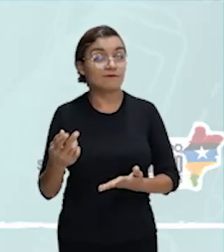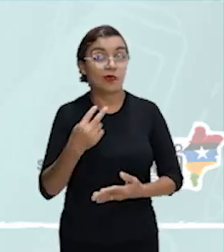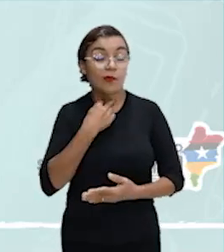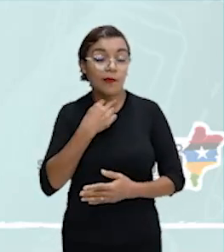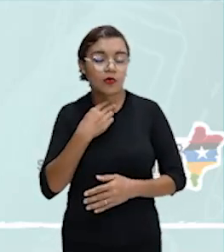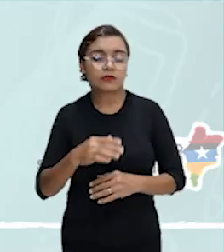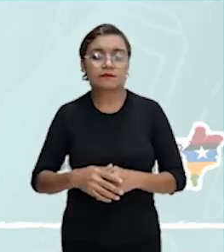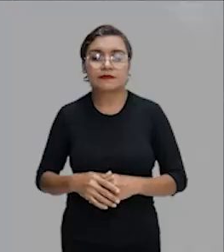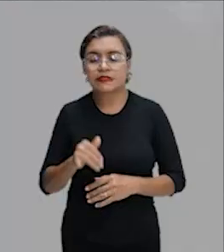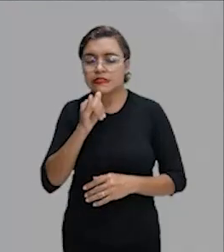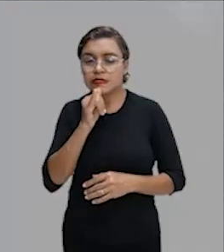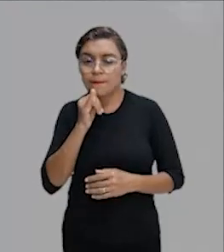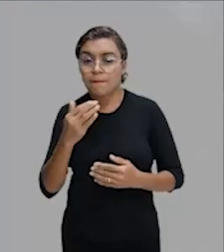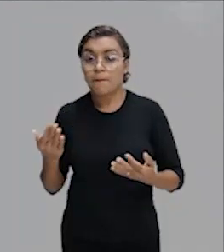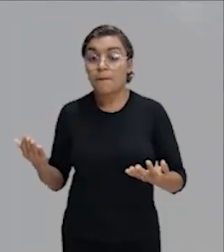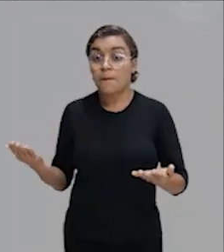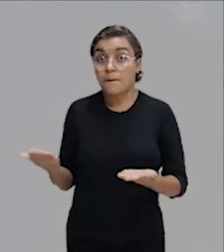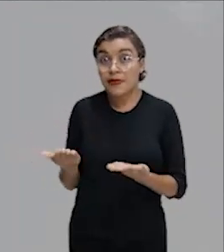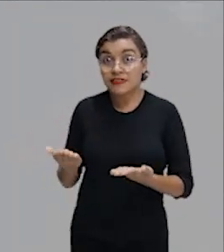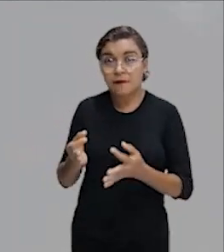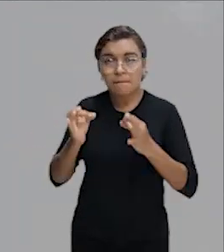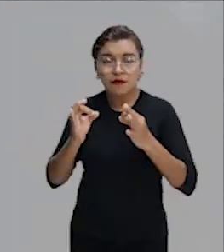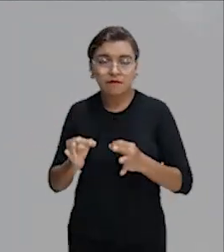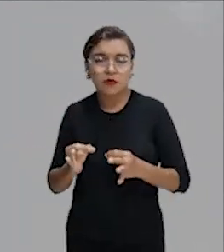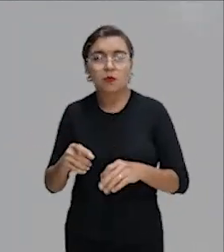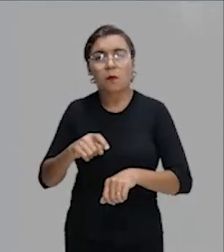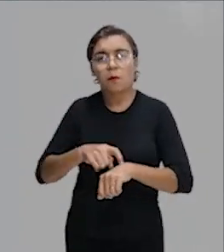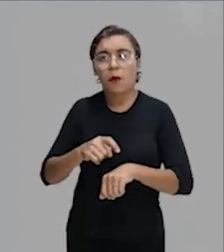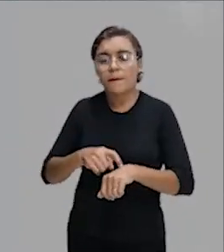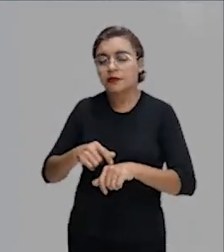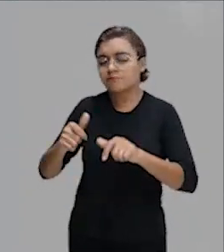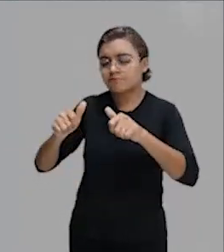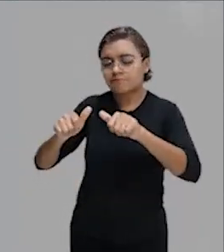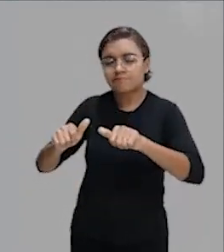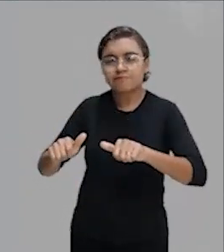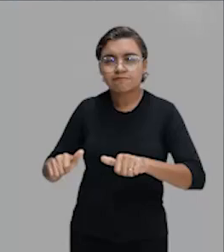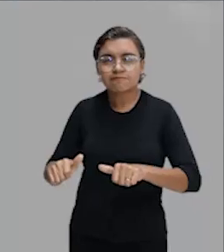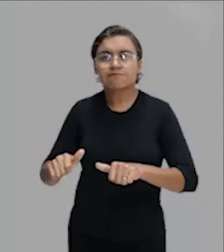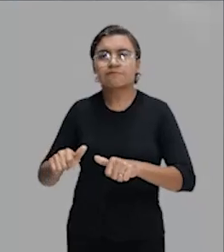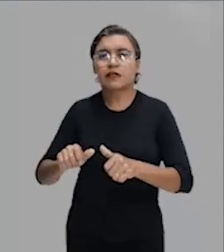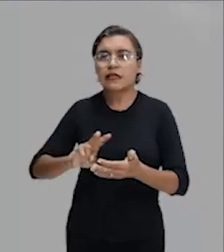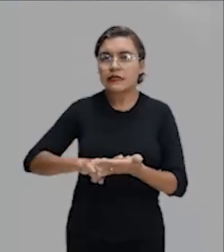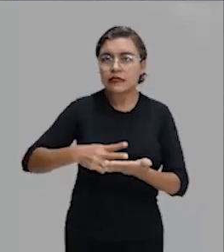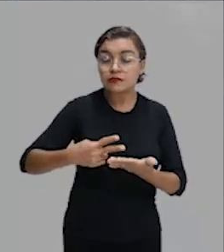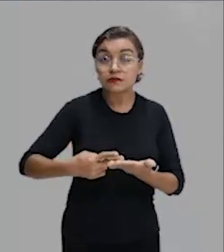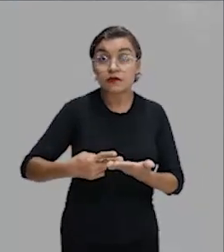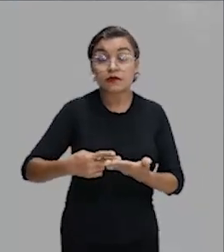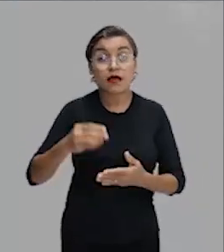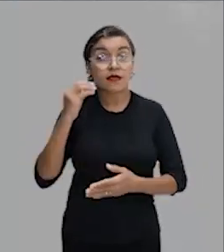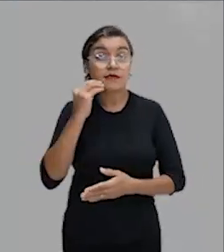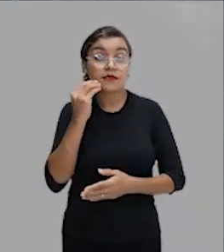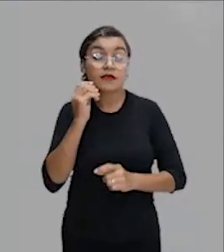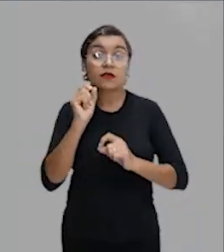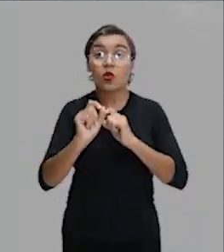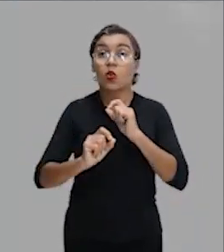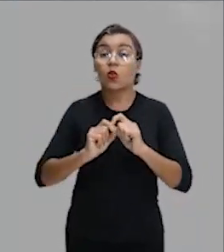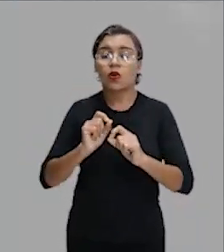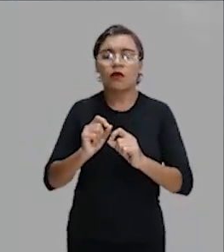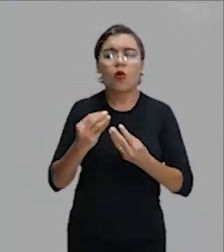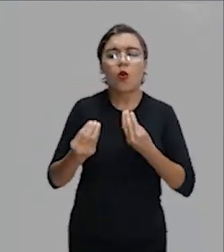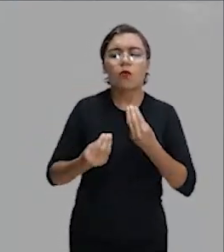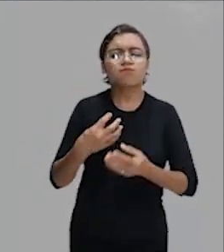caso do presente perfeito, quando você estiver analisando e fazendo traduções ou tentando entender, tenta considerar o que faz